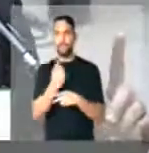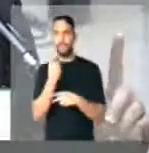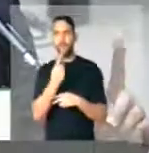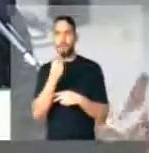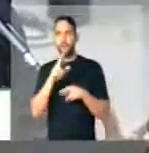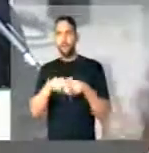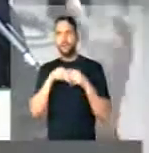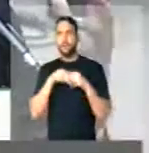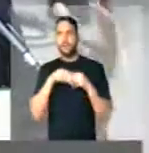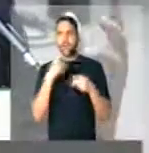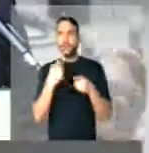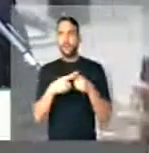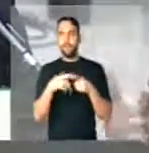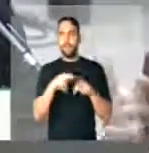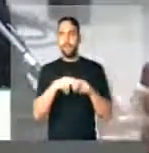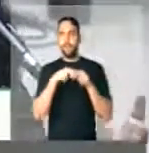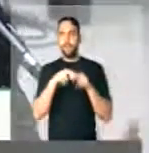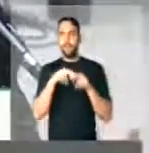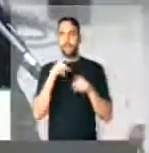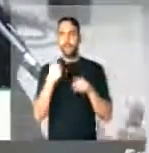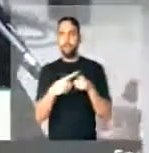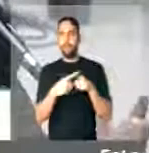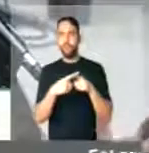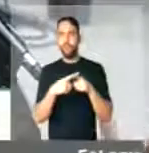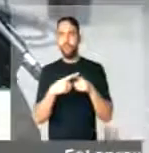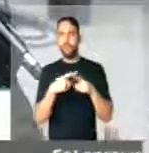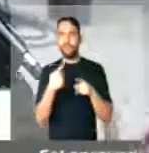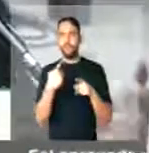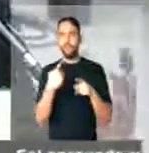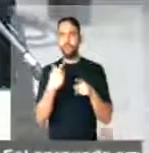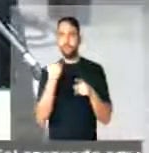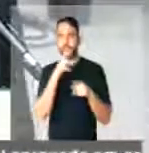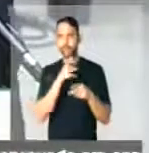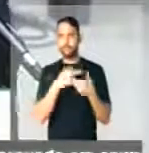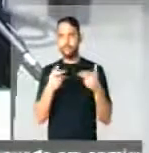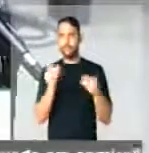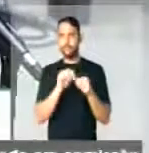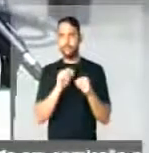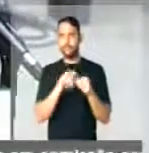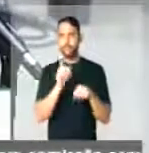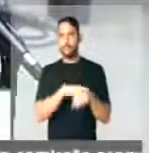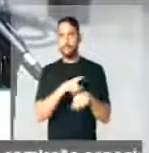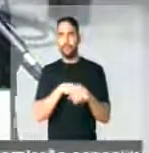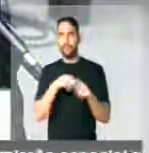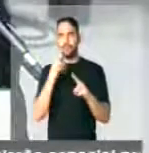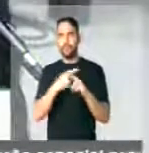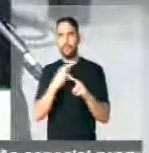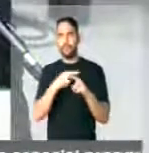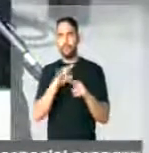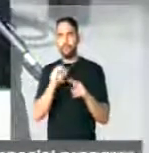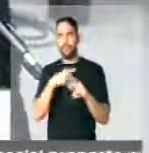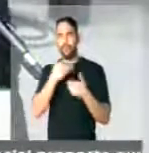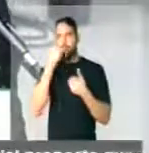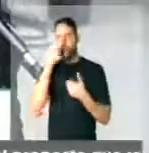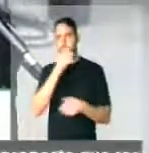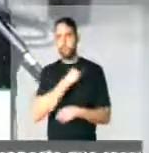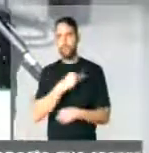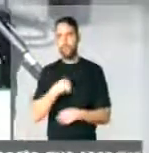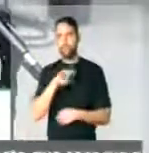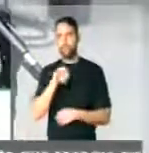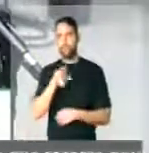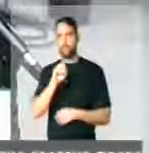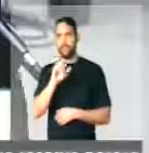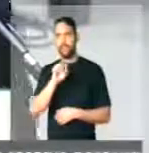individuais, mas que a garantia do financiamento da Caixa Econômica. Muito obrigado, ministro